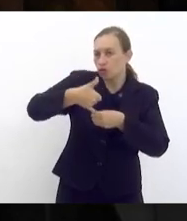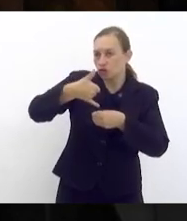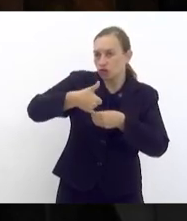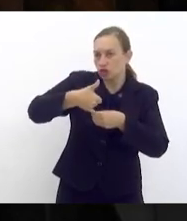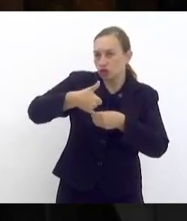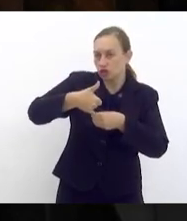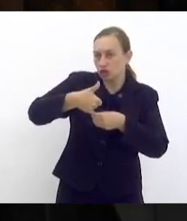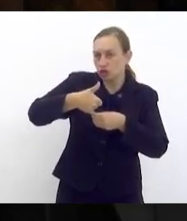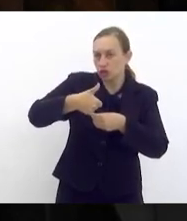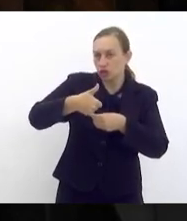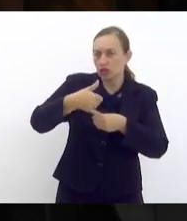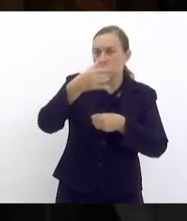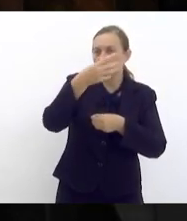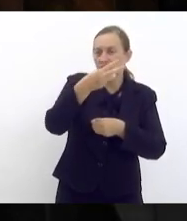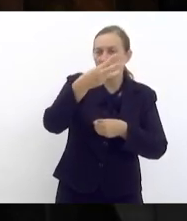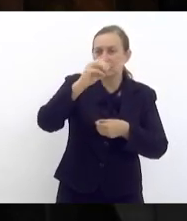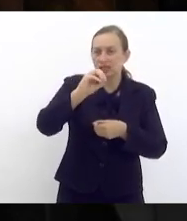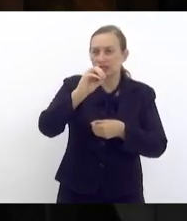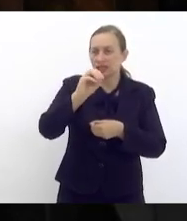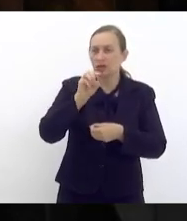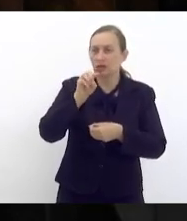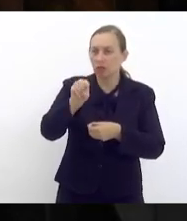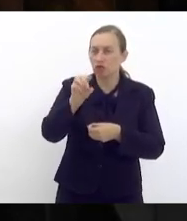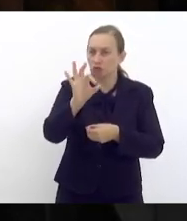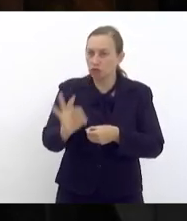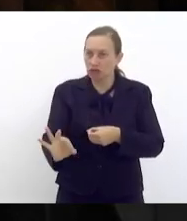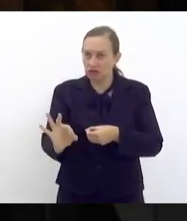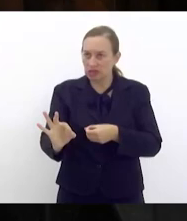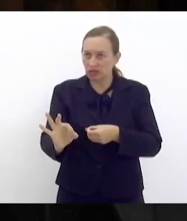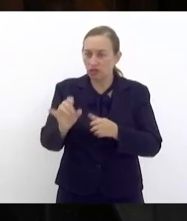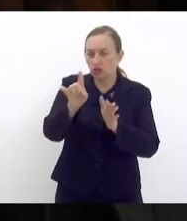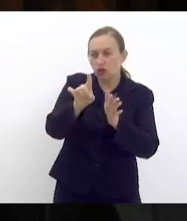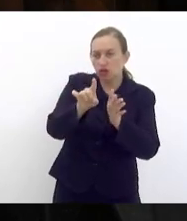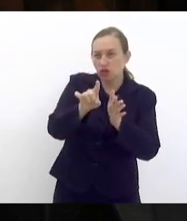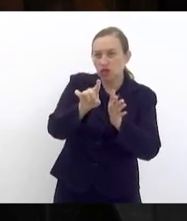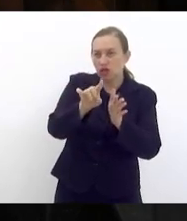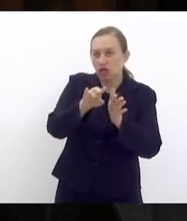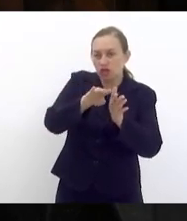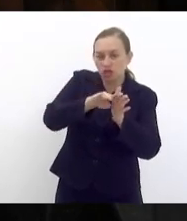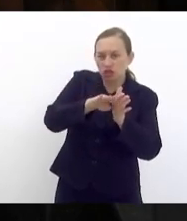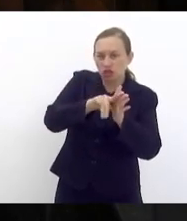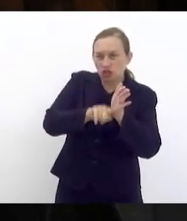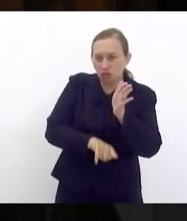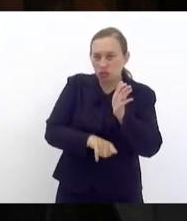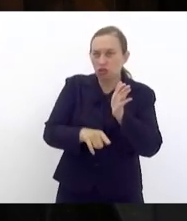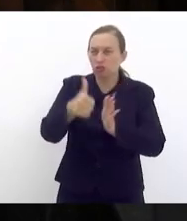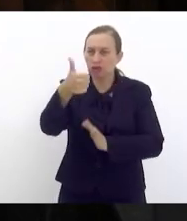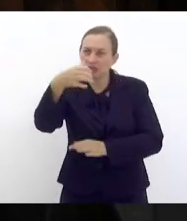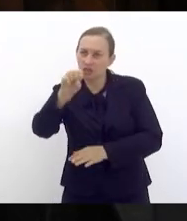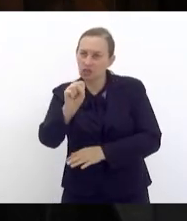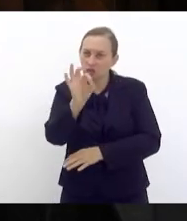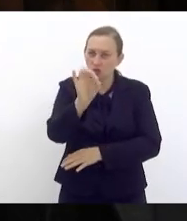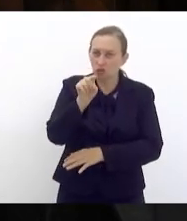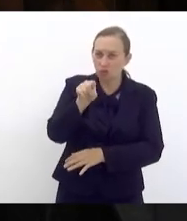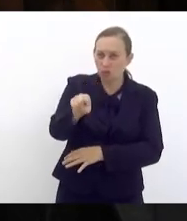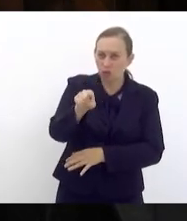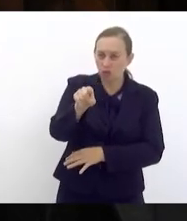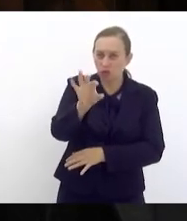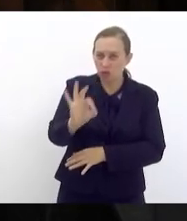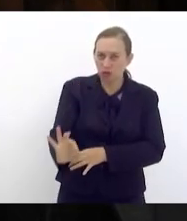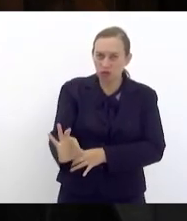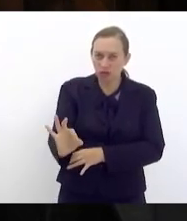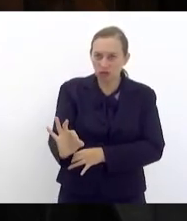nas faixas dos 30 pontos percentuais, foram reduzidas para 18 pontos